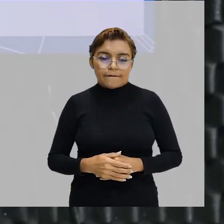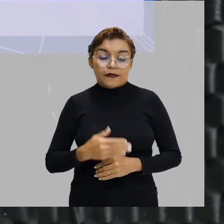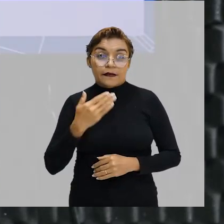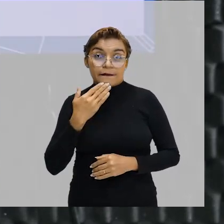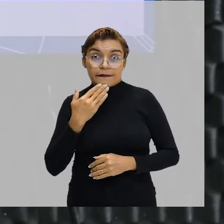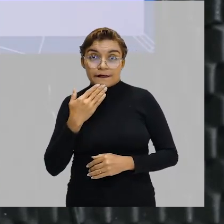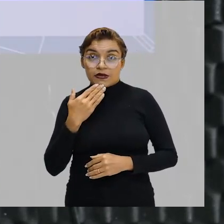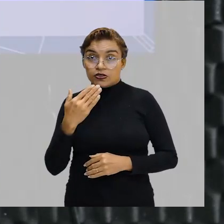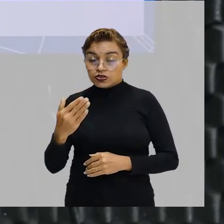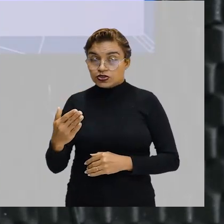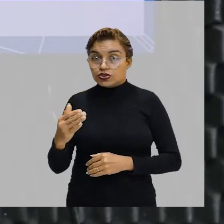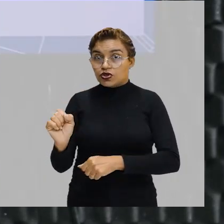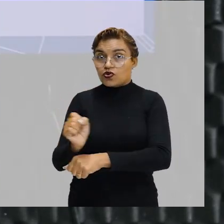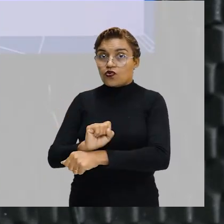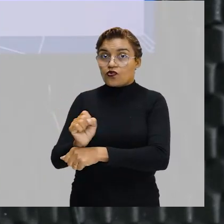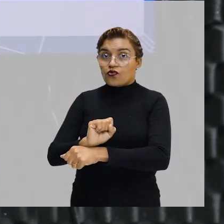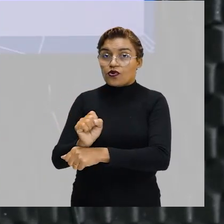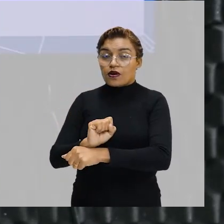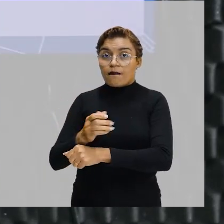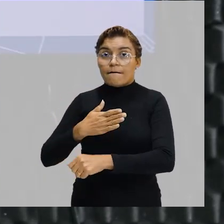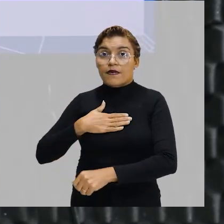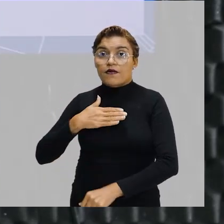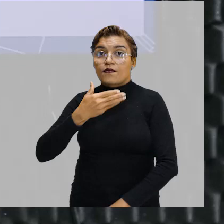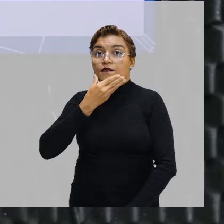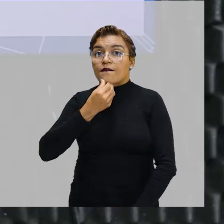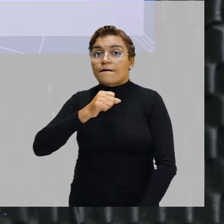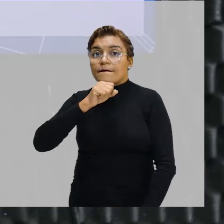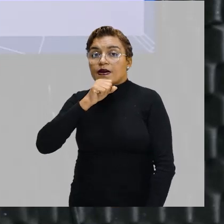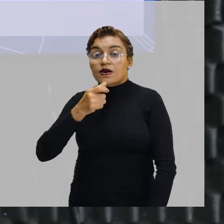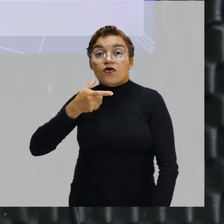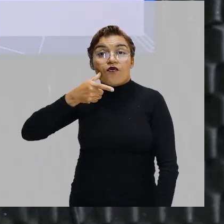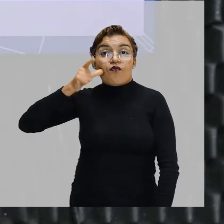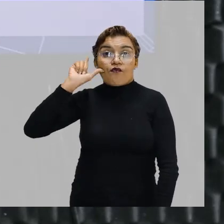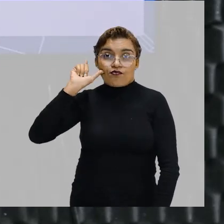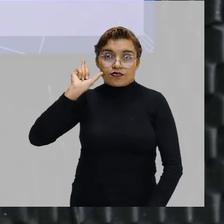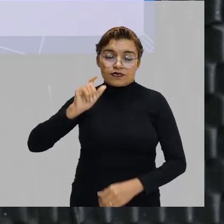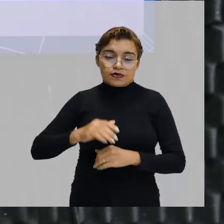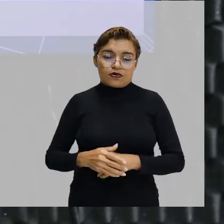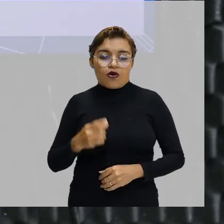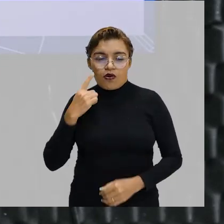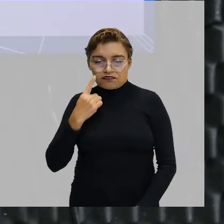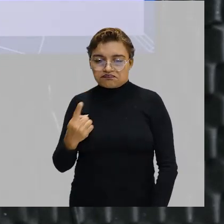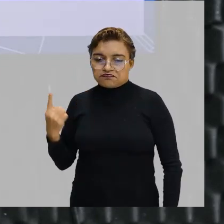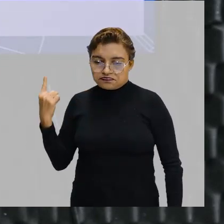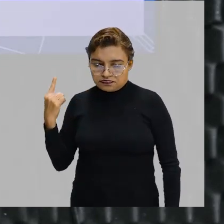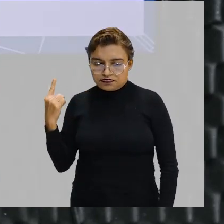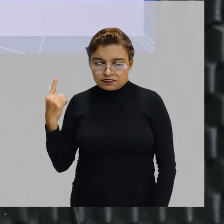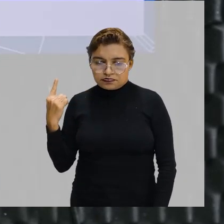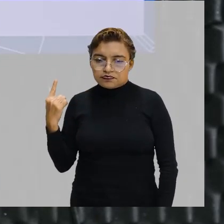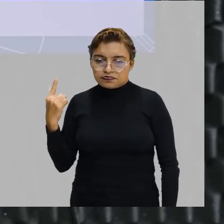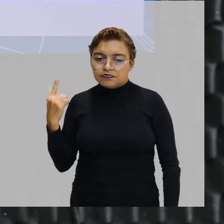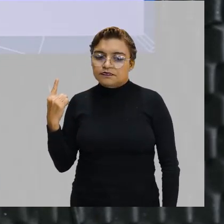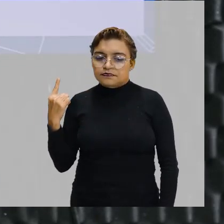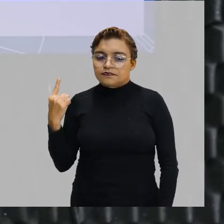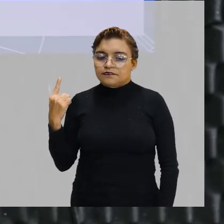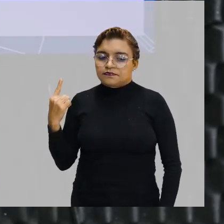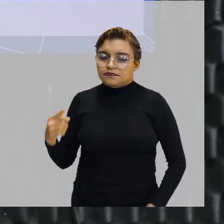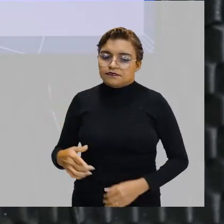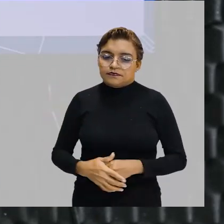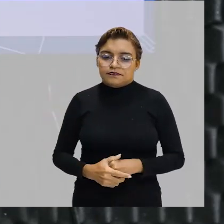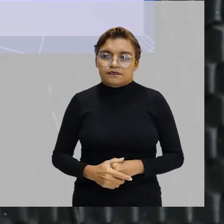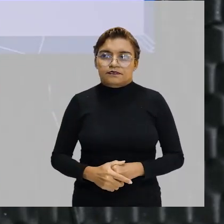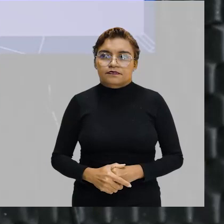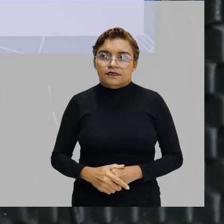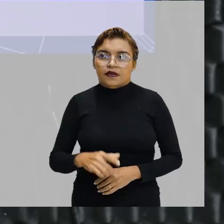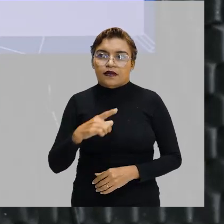ontem, certo? Quem pediu? Eu. Quem pede, pede alguma coisa a alguém. Pedi o carro ao meu pai ontem.